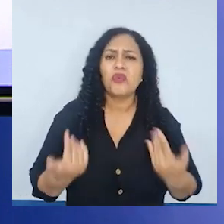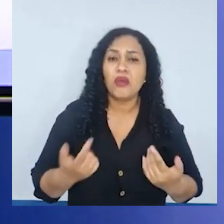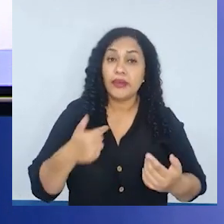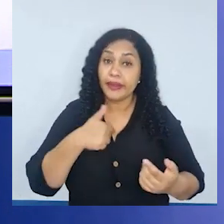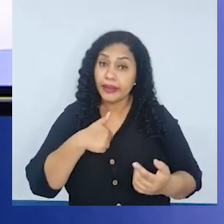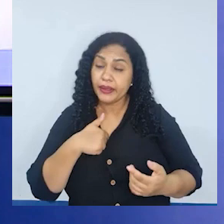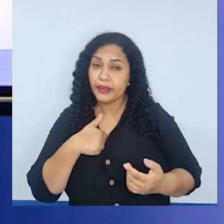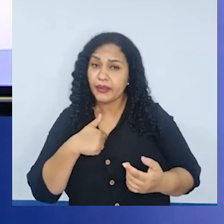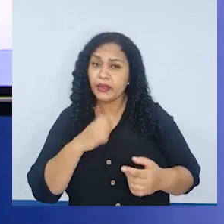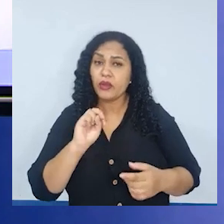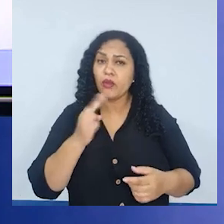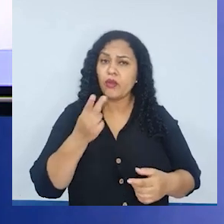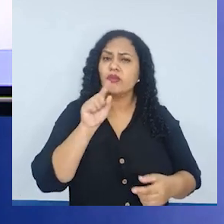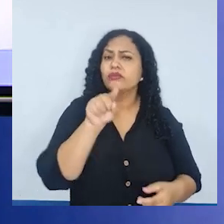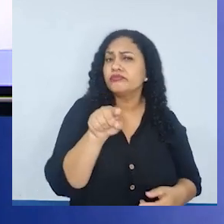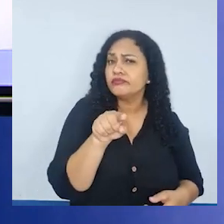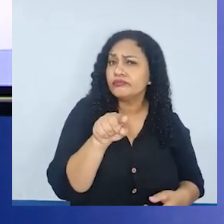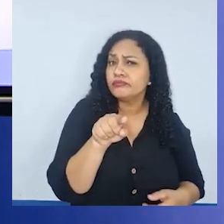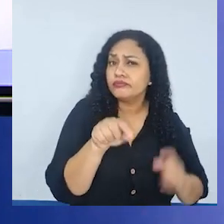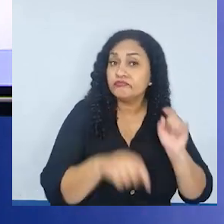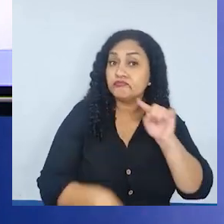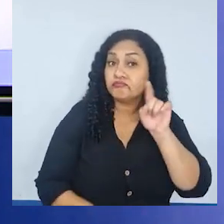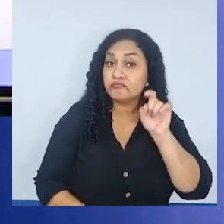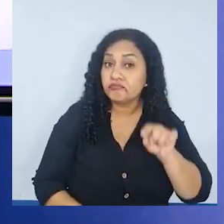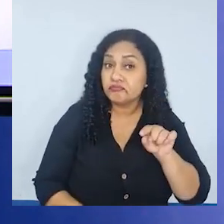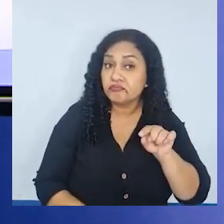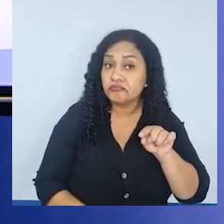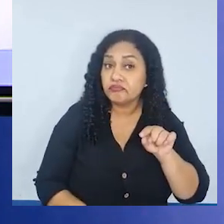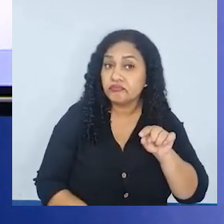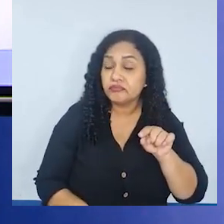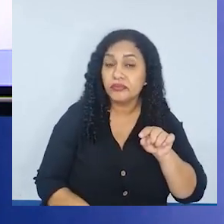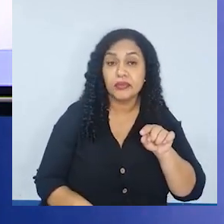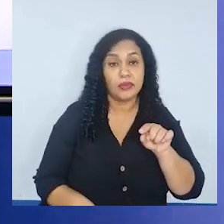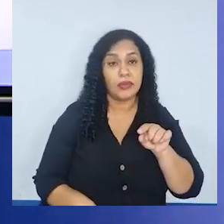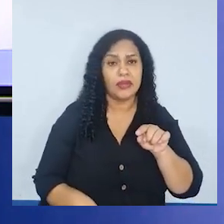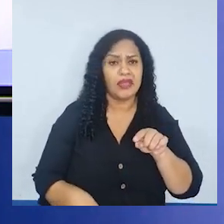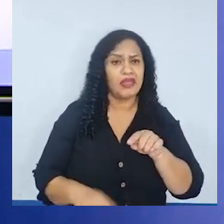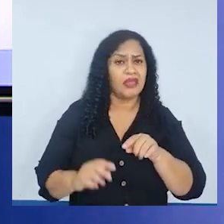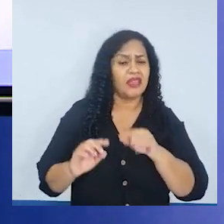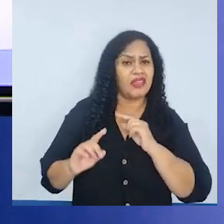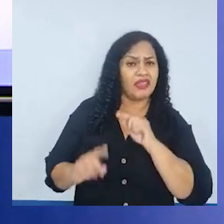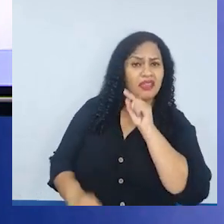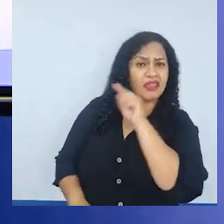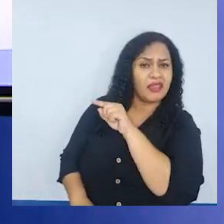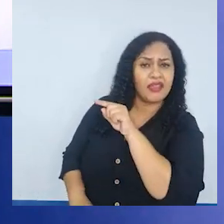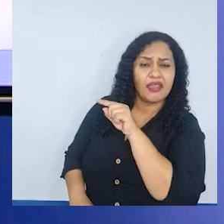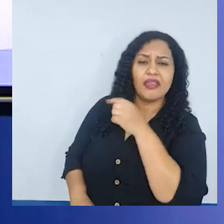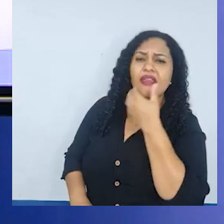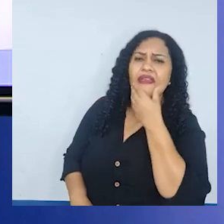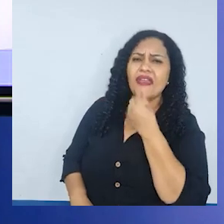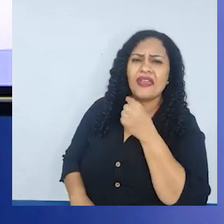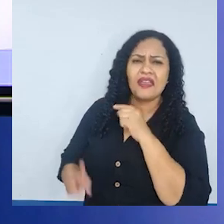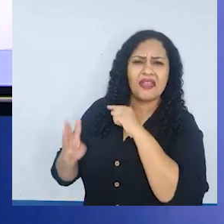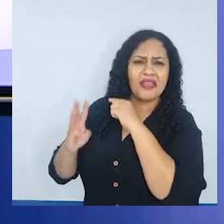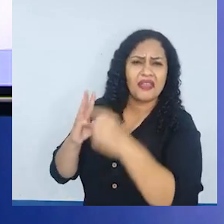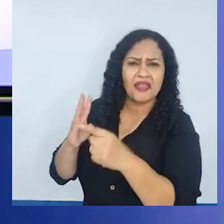é? Sou eu ou você? Sou. São eles ou ele?